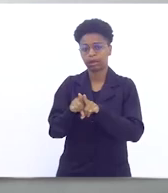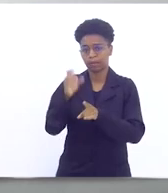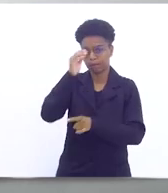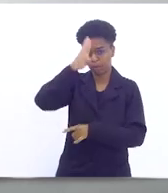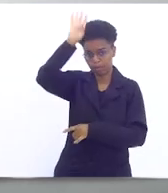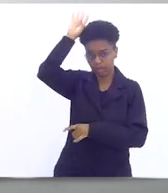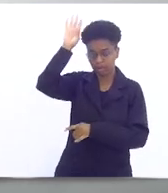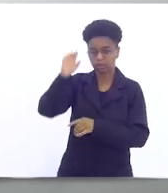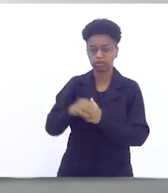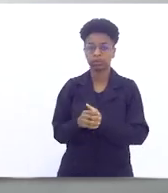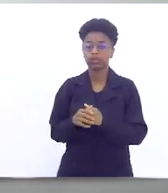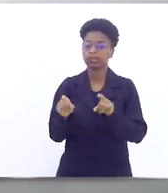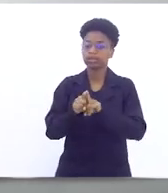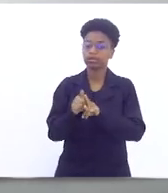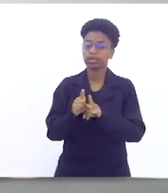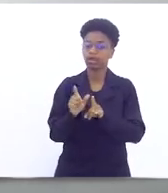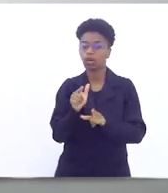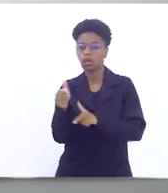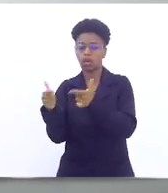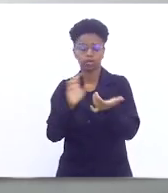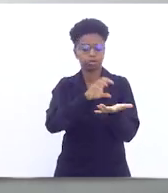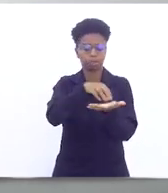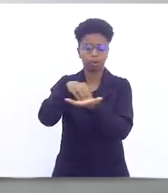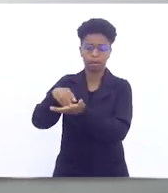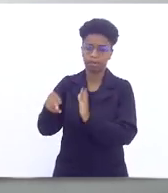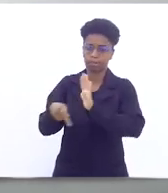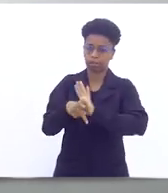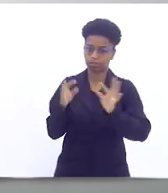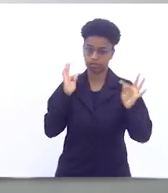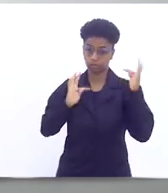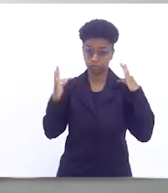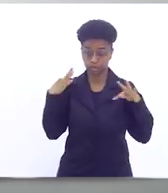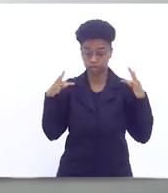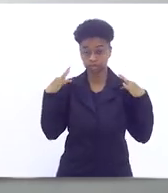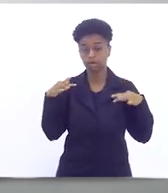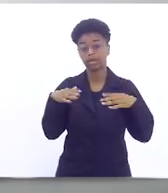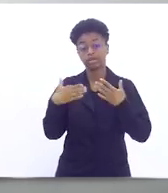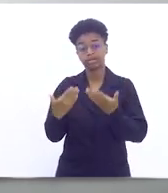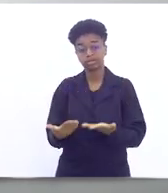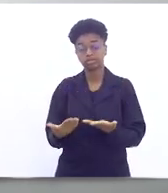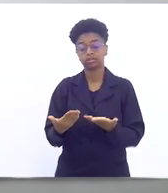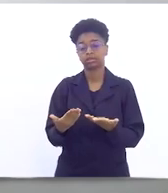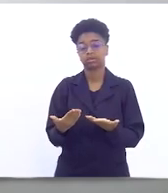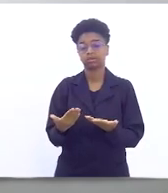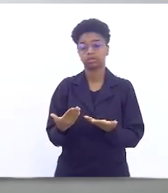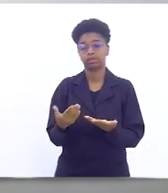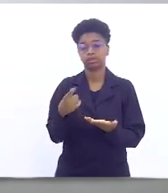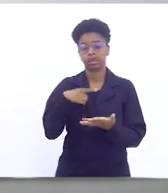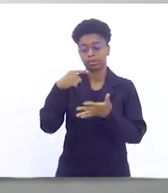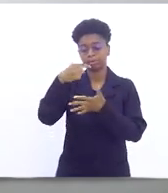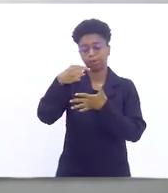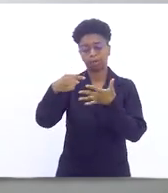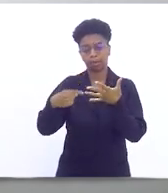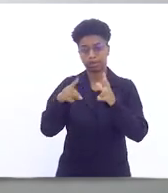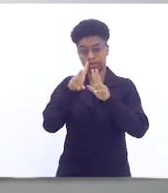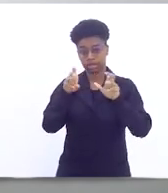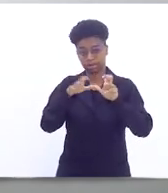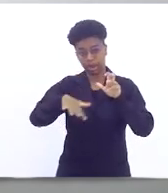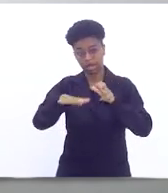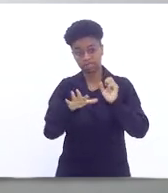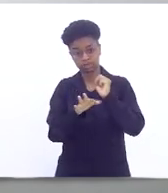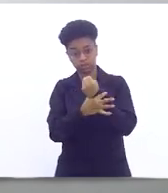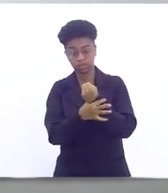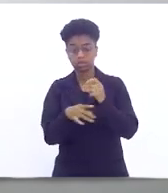bombeiros e os organismos do Turismo né então guardando todas as questões tanto da área da segurança